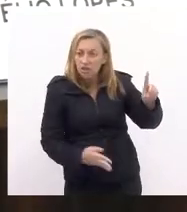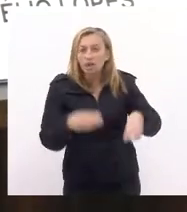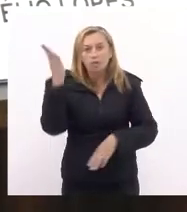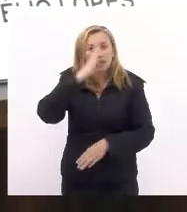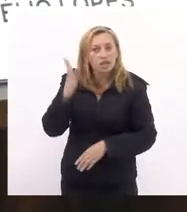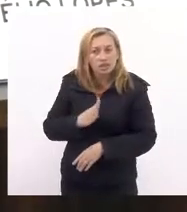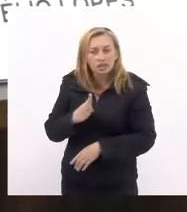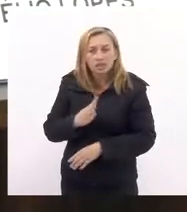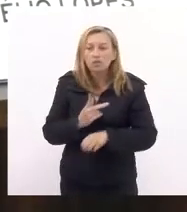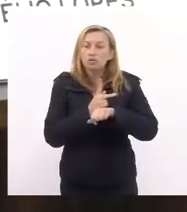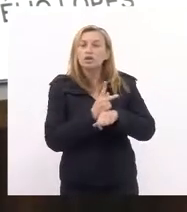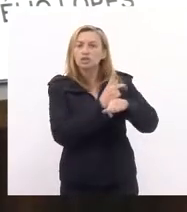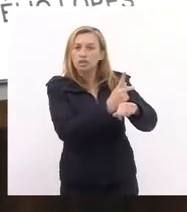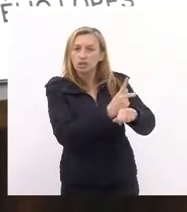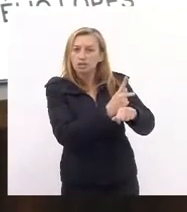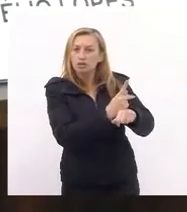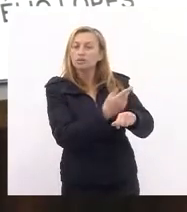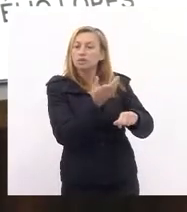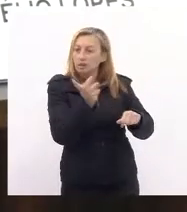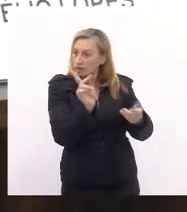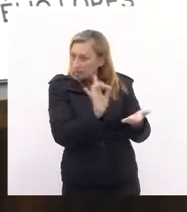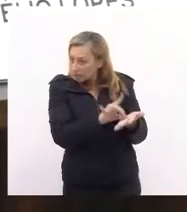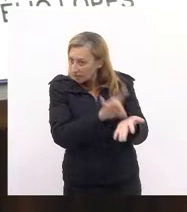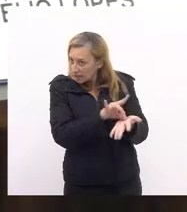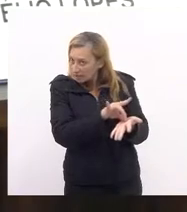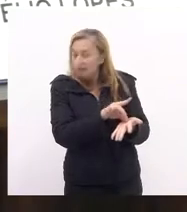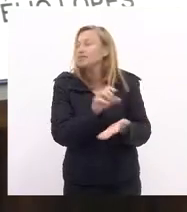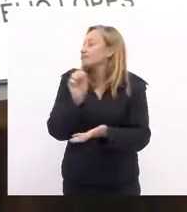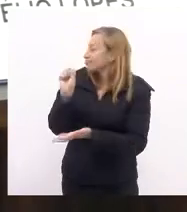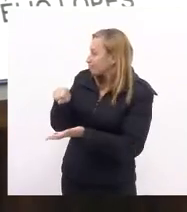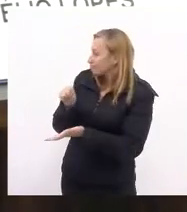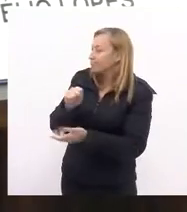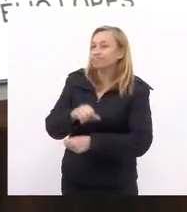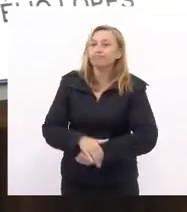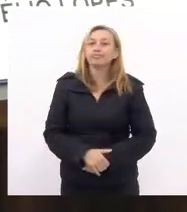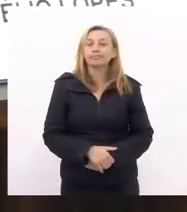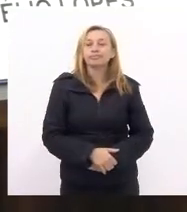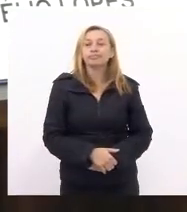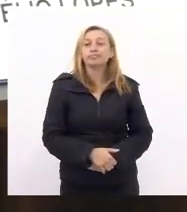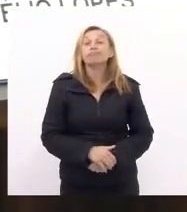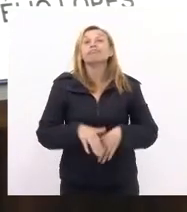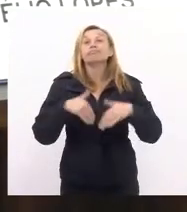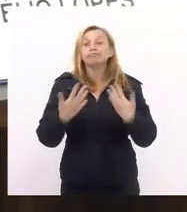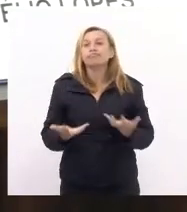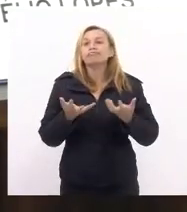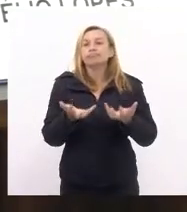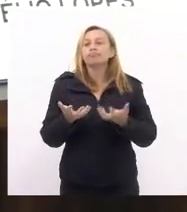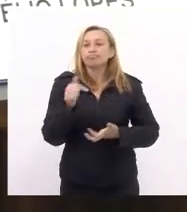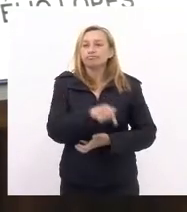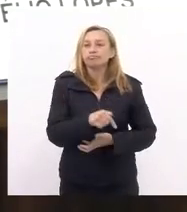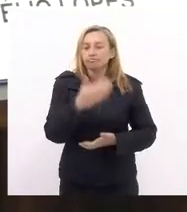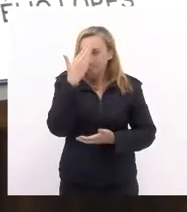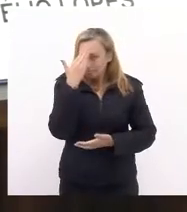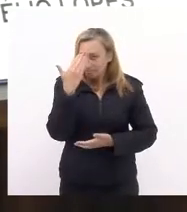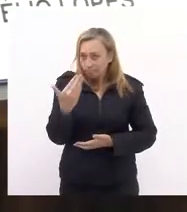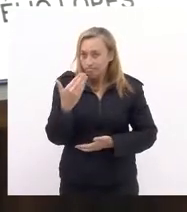com esse título também, não é verdade? 22 verdade. Países. Então, eu quero aqui agradecer